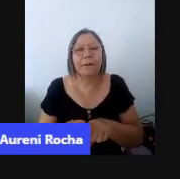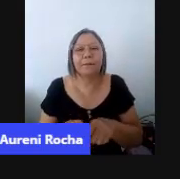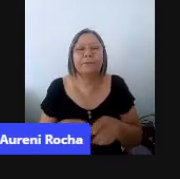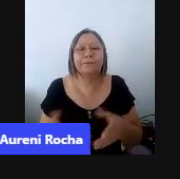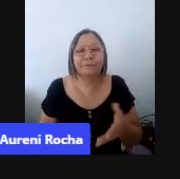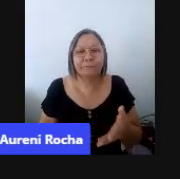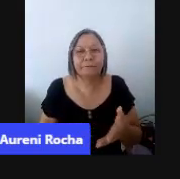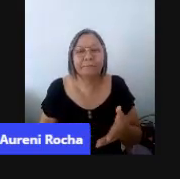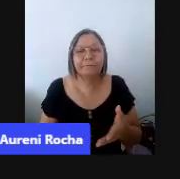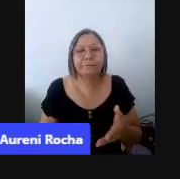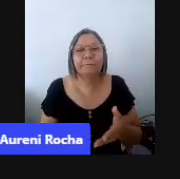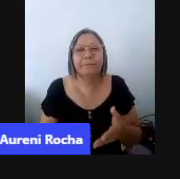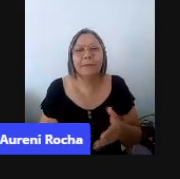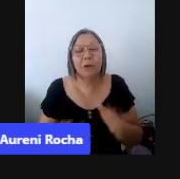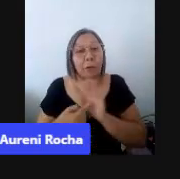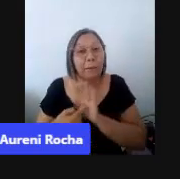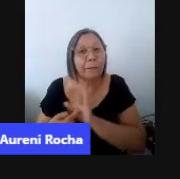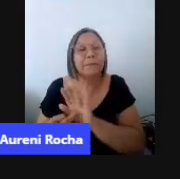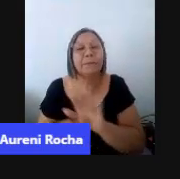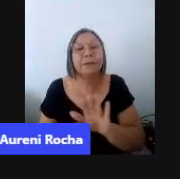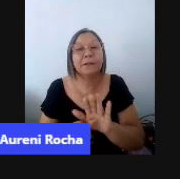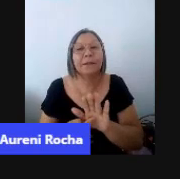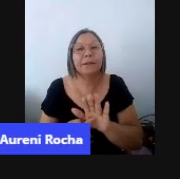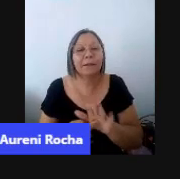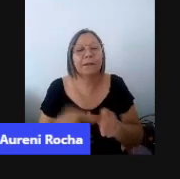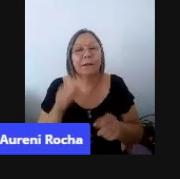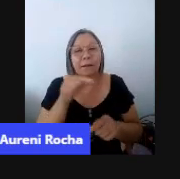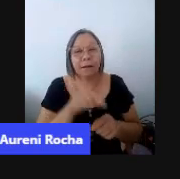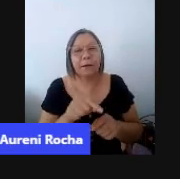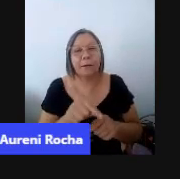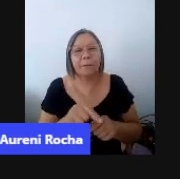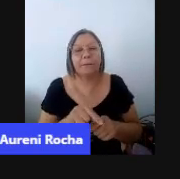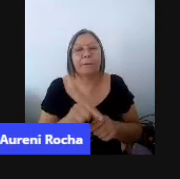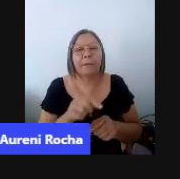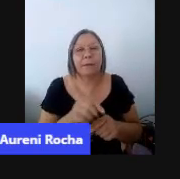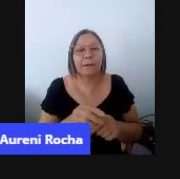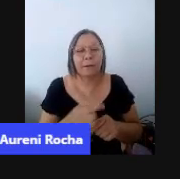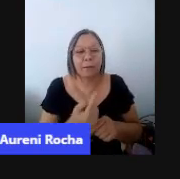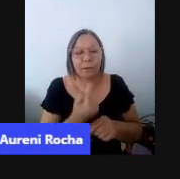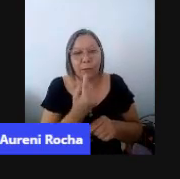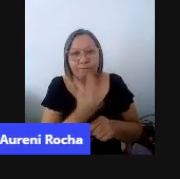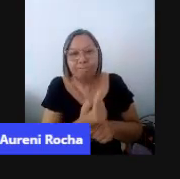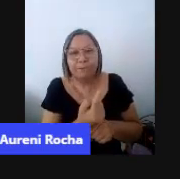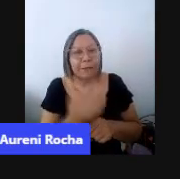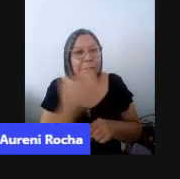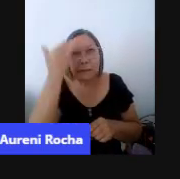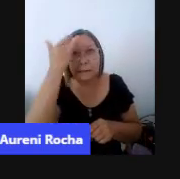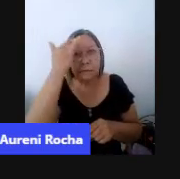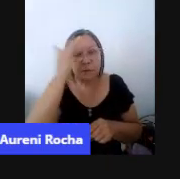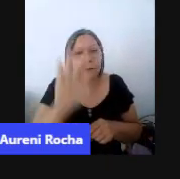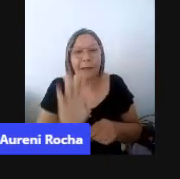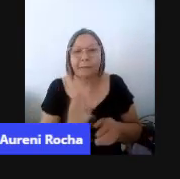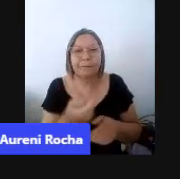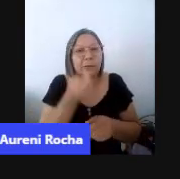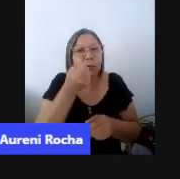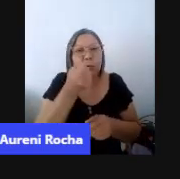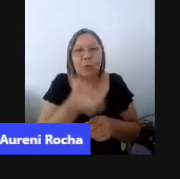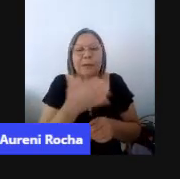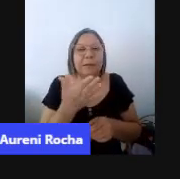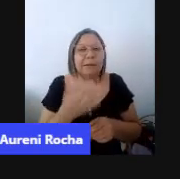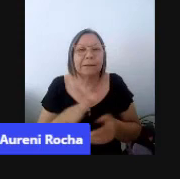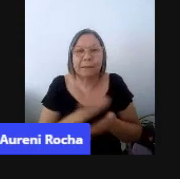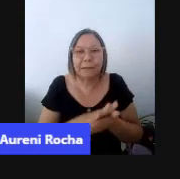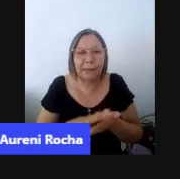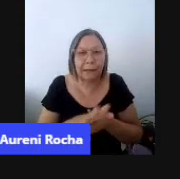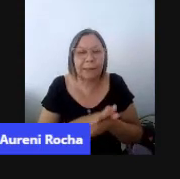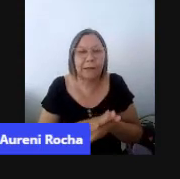Isso mostra muito bem que uma espécie sobre a qual a gente sabia quase nada, uma espécie que a gente nunca vê, né? Porque lembra, é